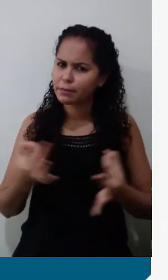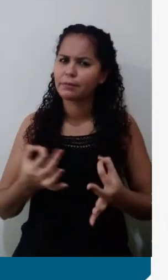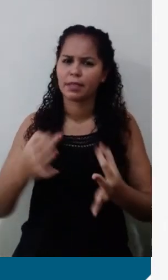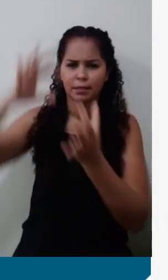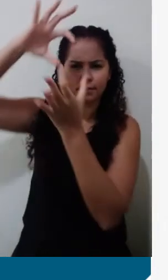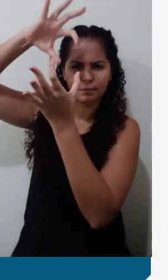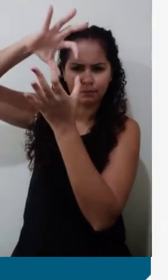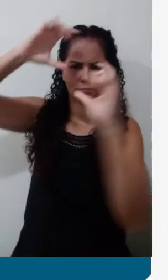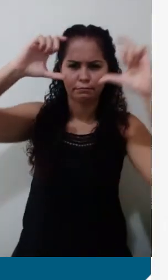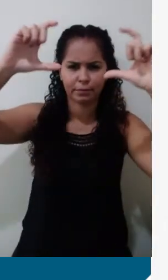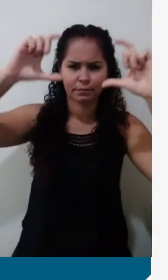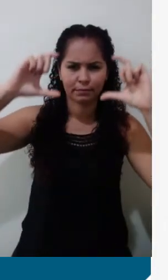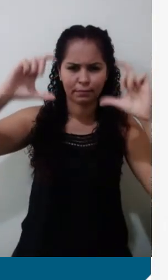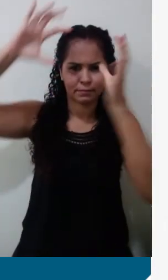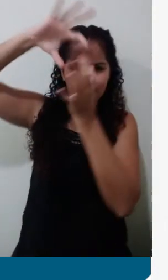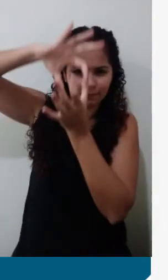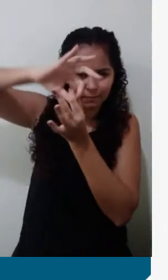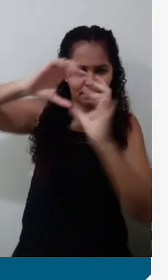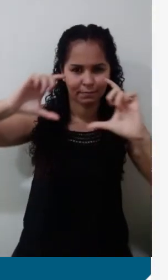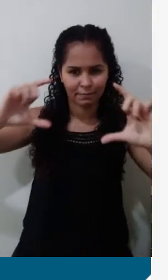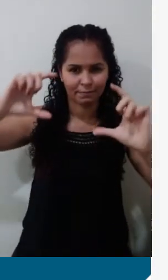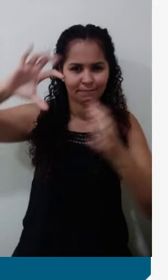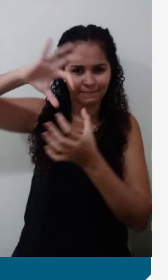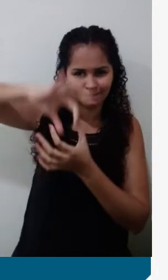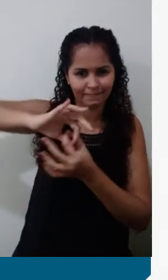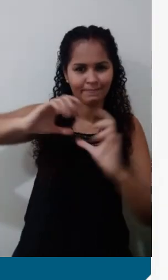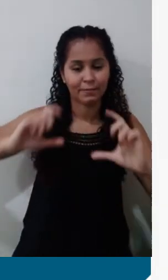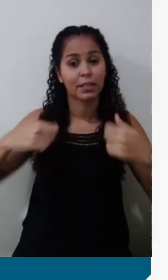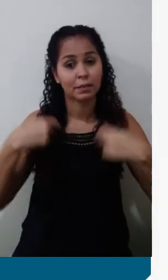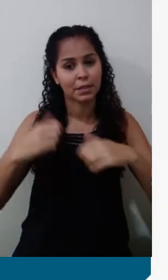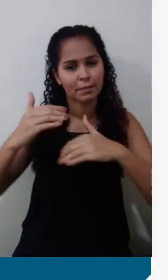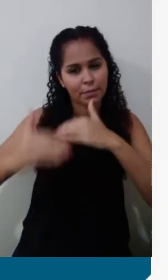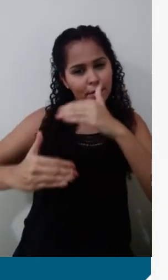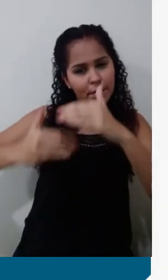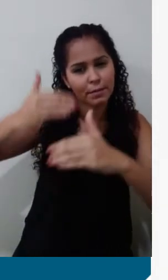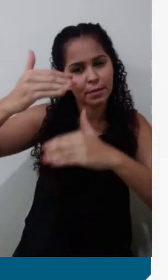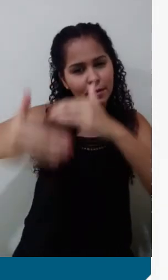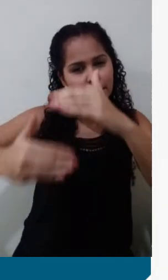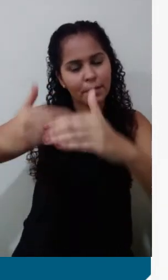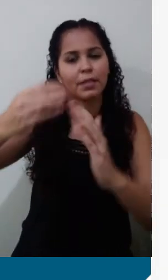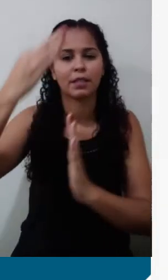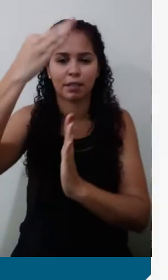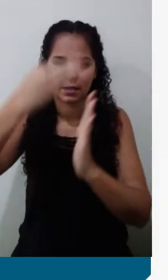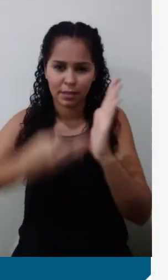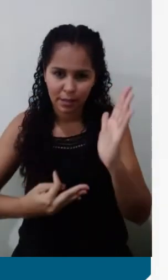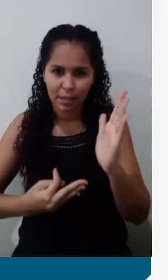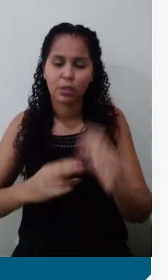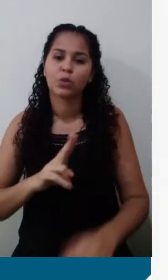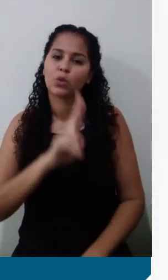e, ao mesmo tempo, é complemento de outro, é preciso que vocês saibam desenvolver bem o texto, utilizando